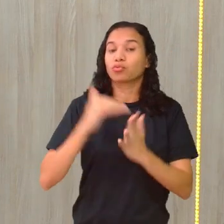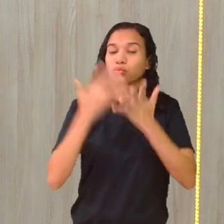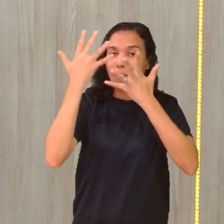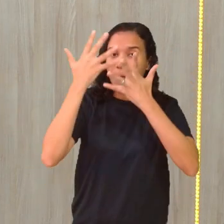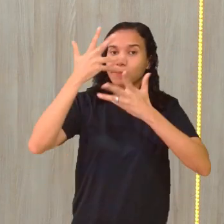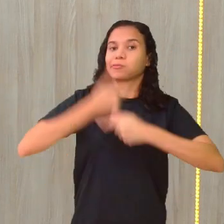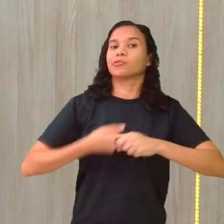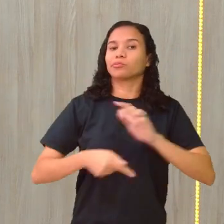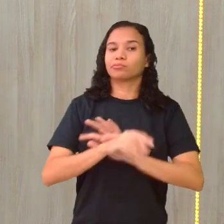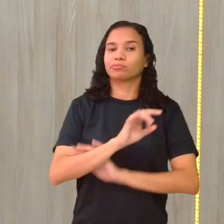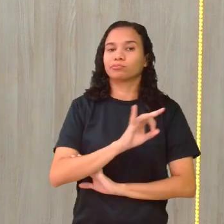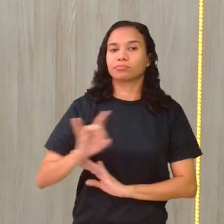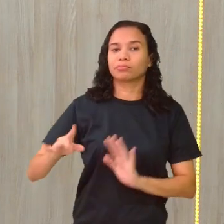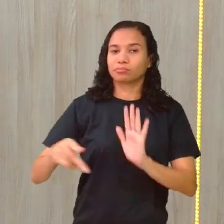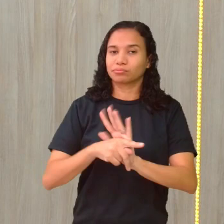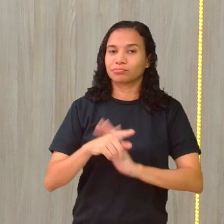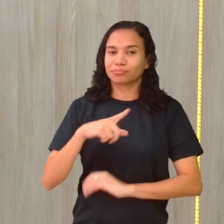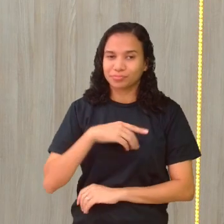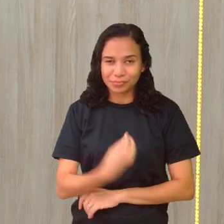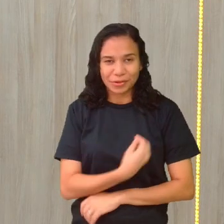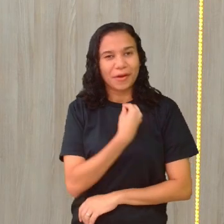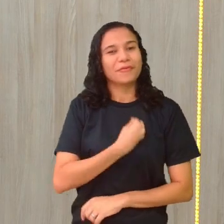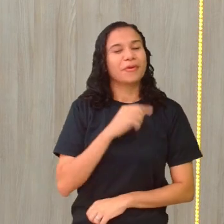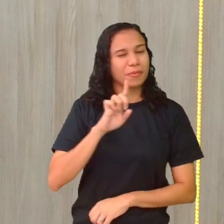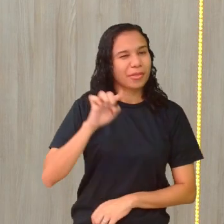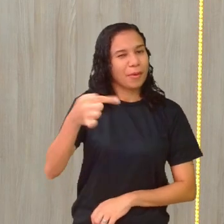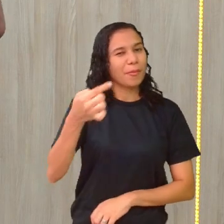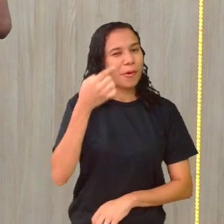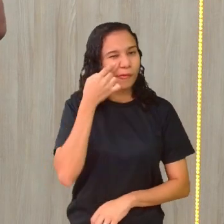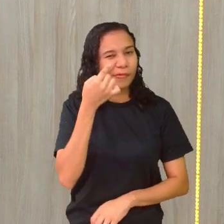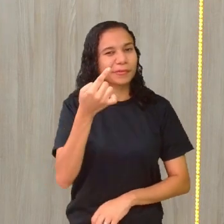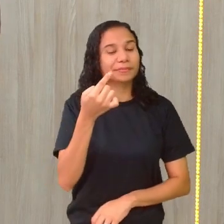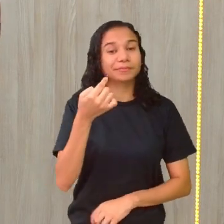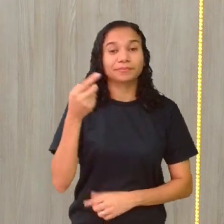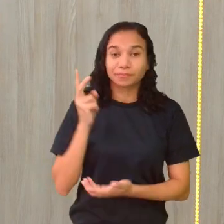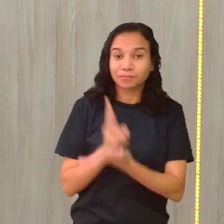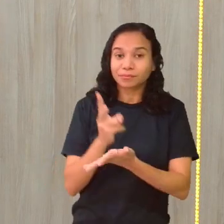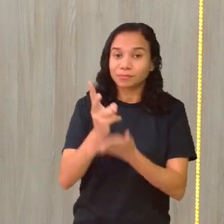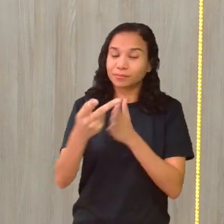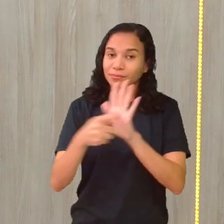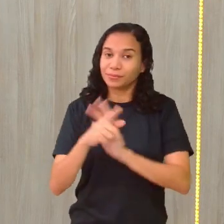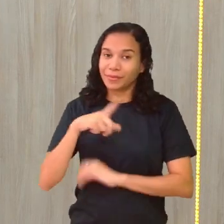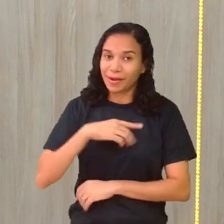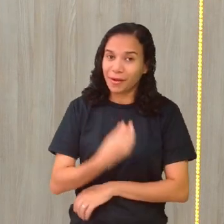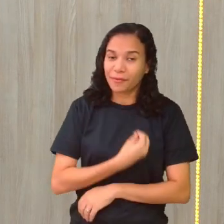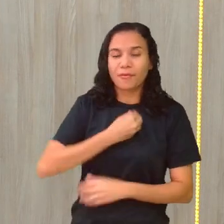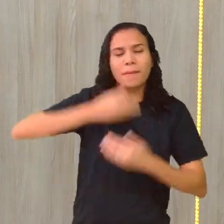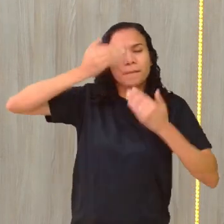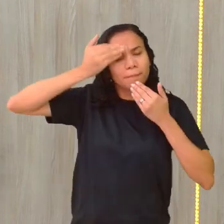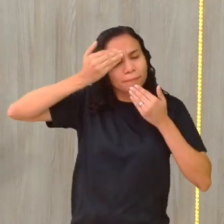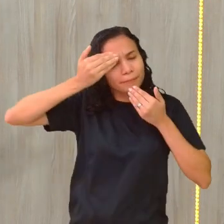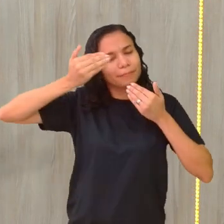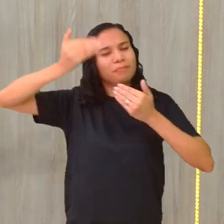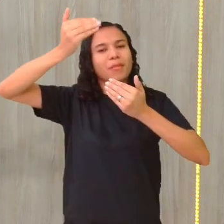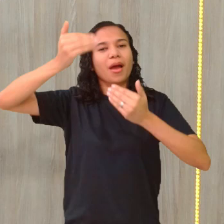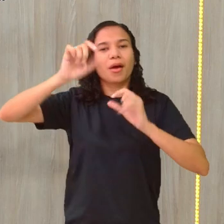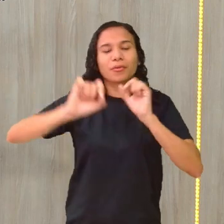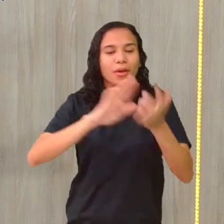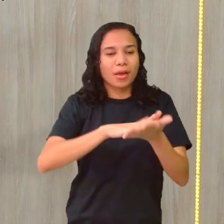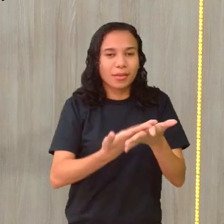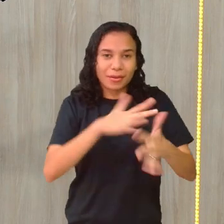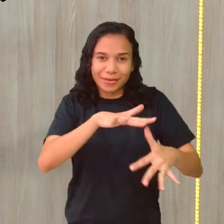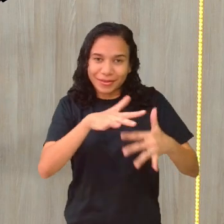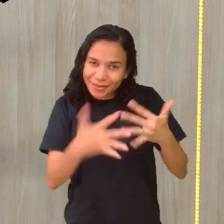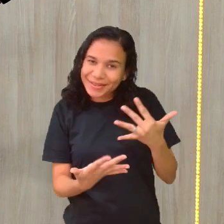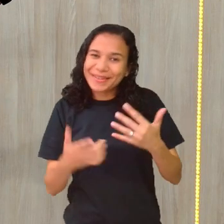coisa no seu lugar. Então nós vamos chegar lá daqui a pouco. Como eu sempre começo agradecendo, né, aos intérpretes